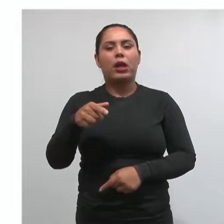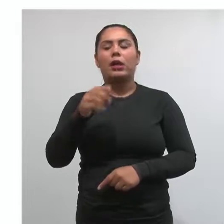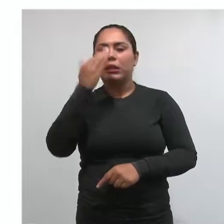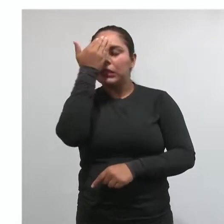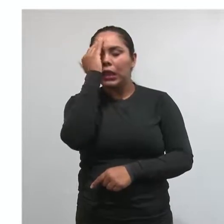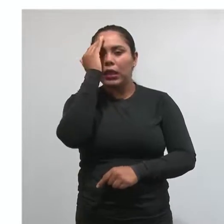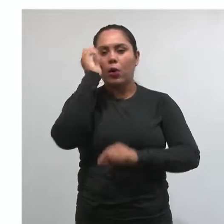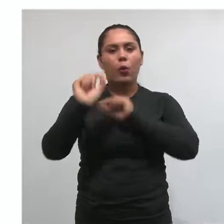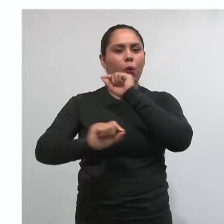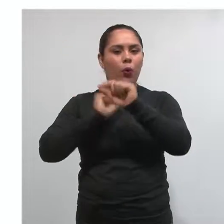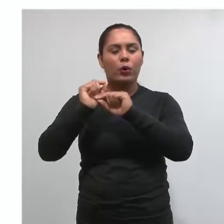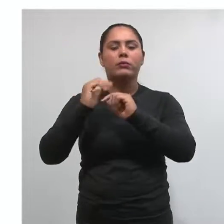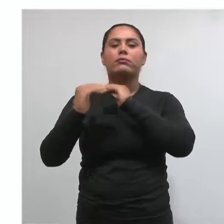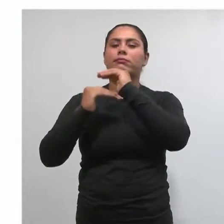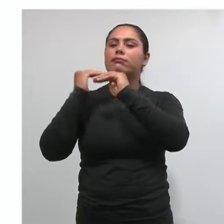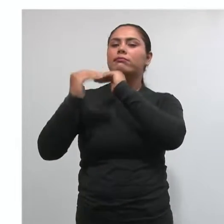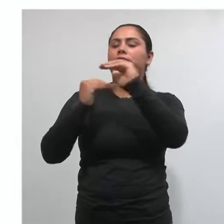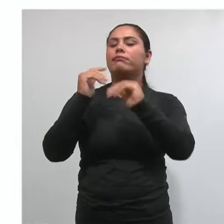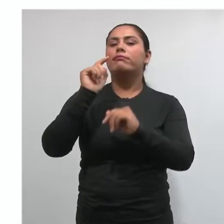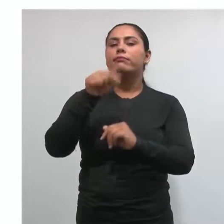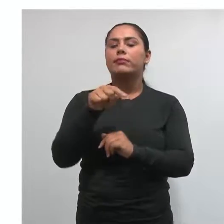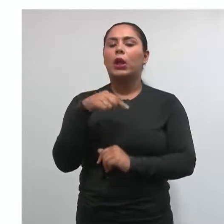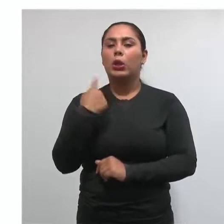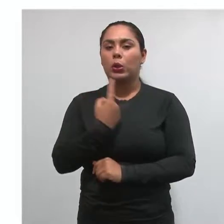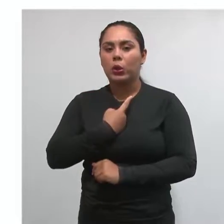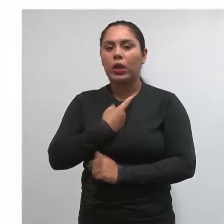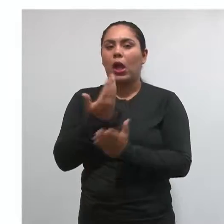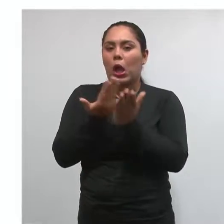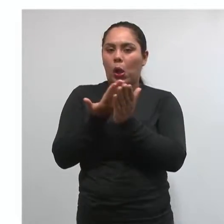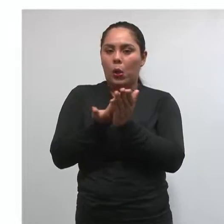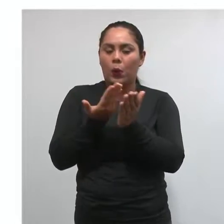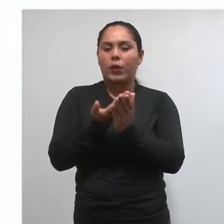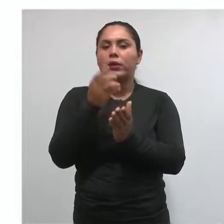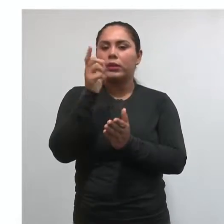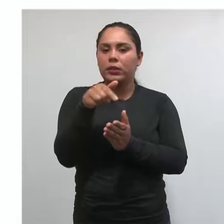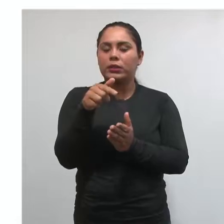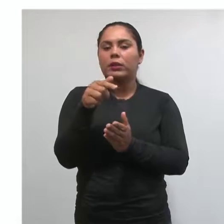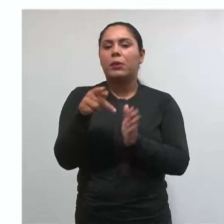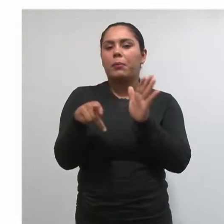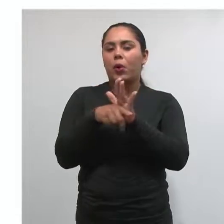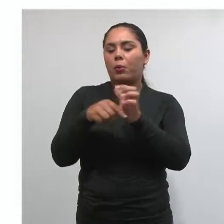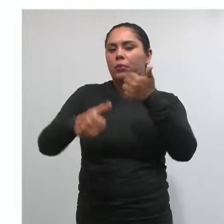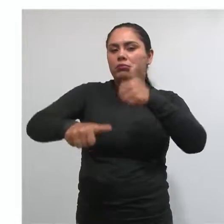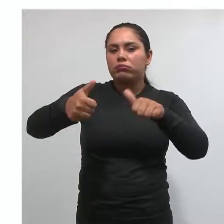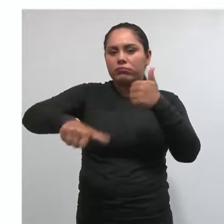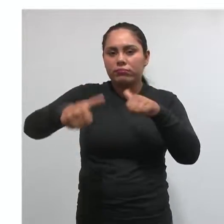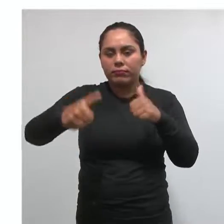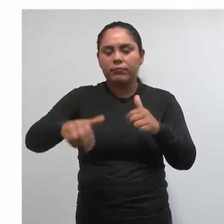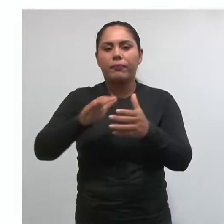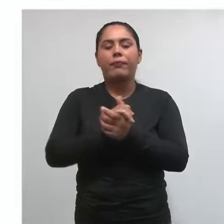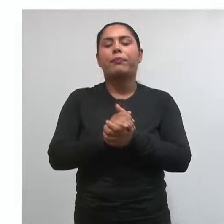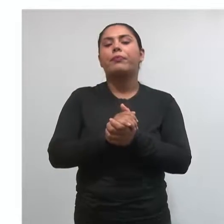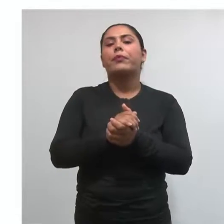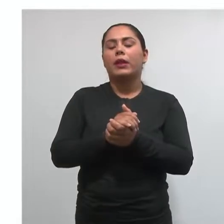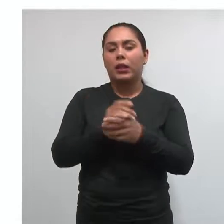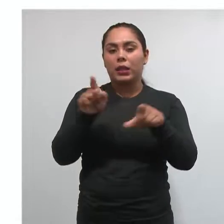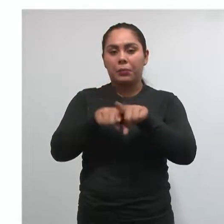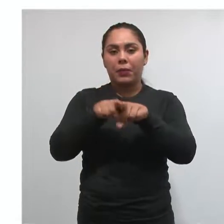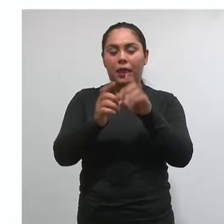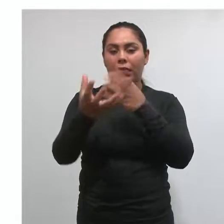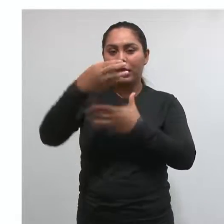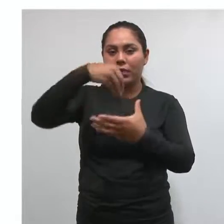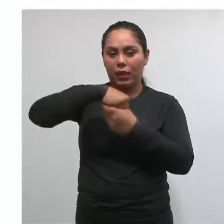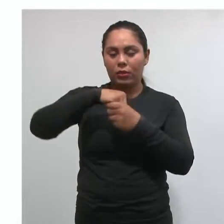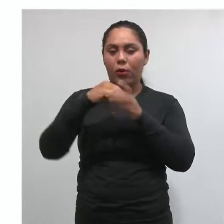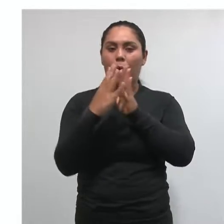sentido da nossa aula, né, que é no sentido da avaliação. E aí a gente tem dentro desses